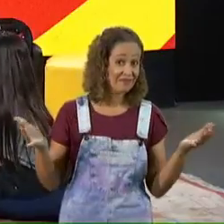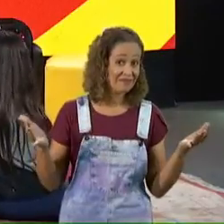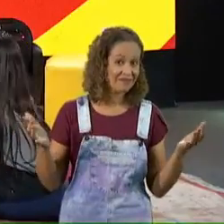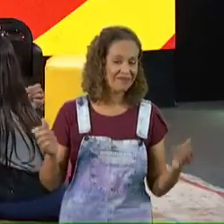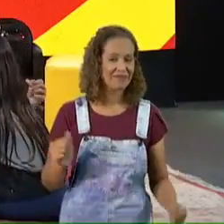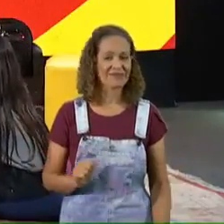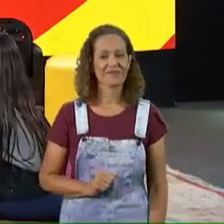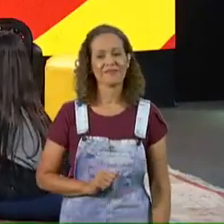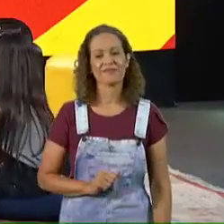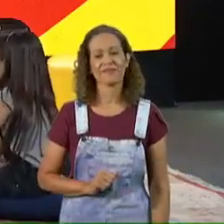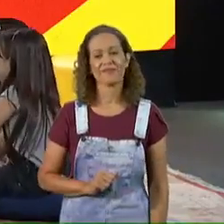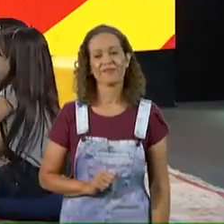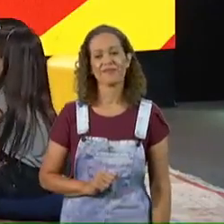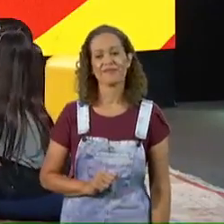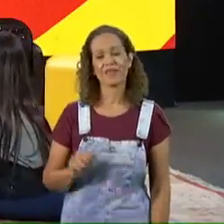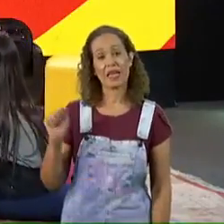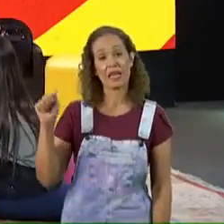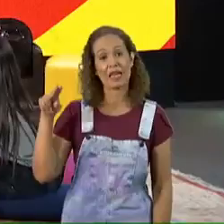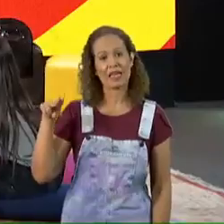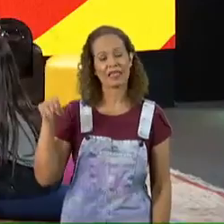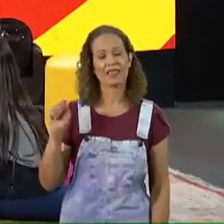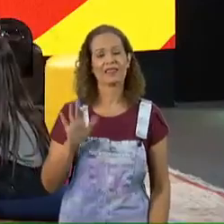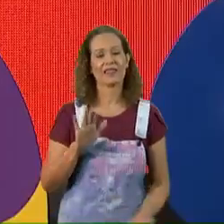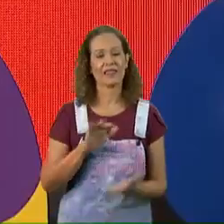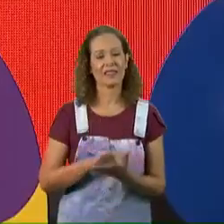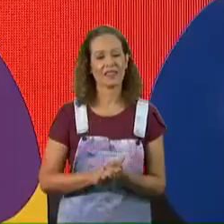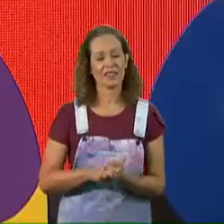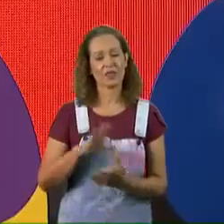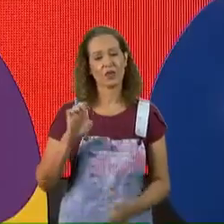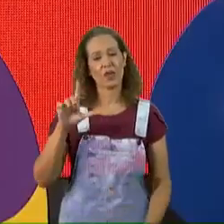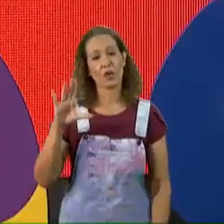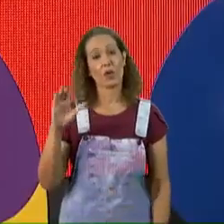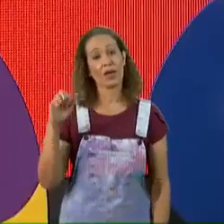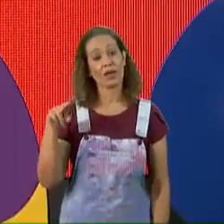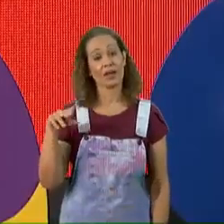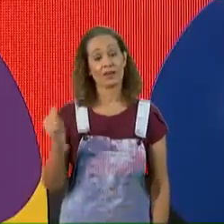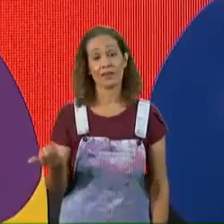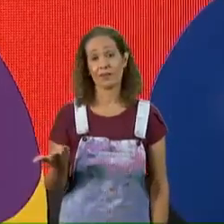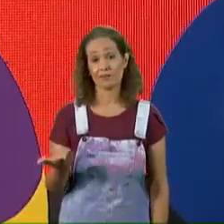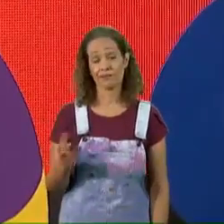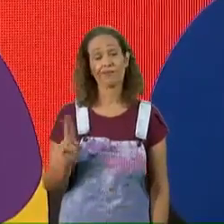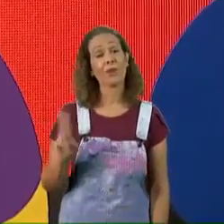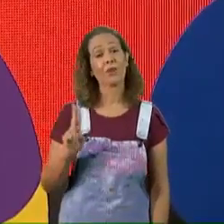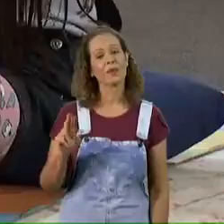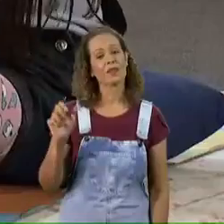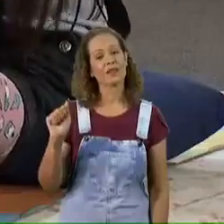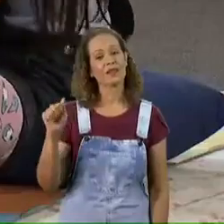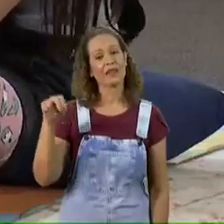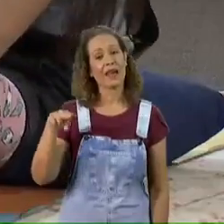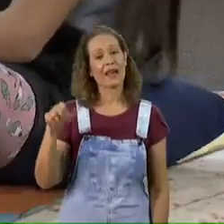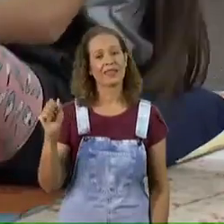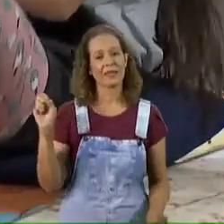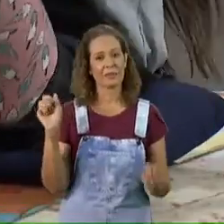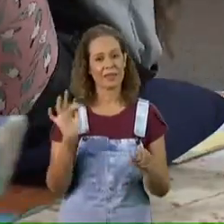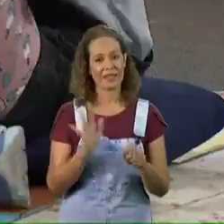Não. Casada com Eucana. Não podia ter filho. Ana. Ela tem Samuel.